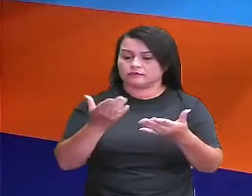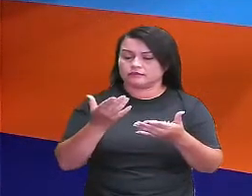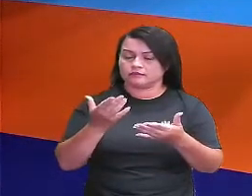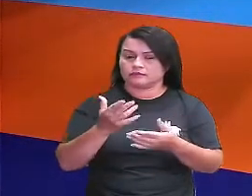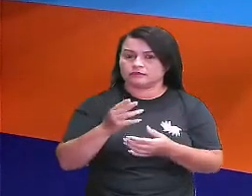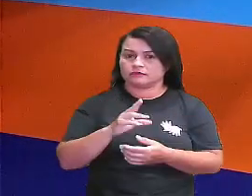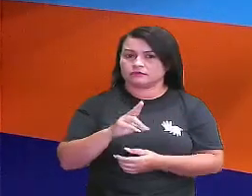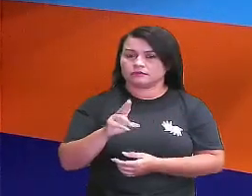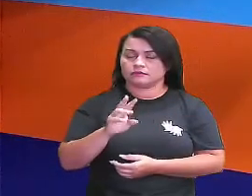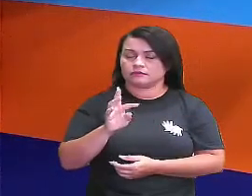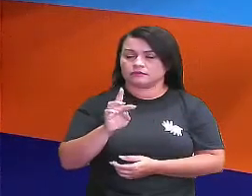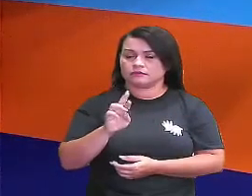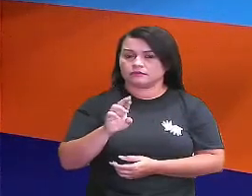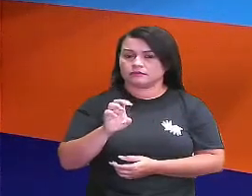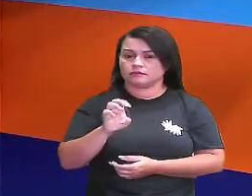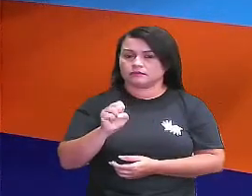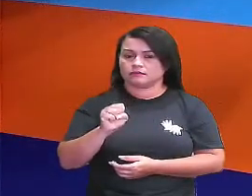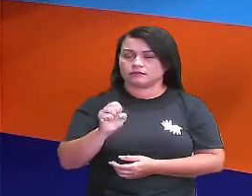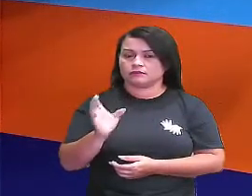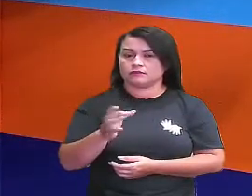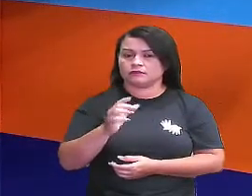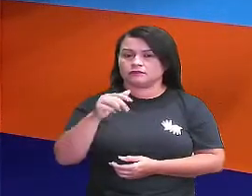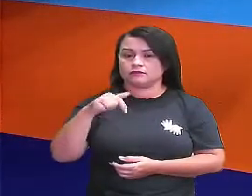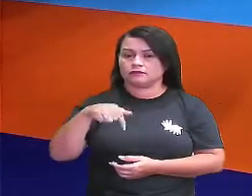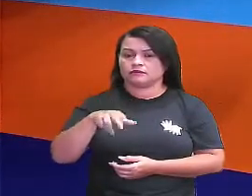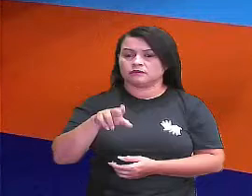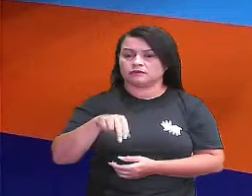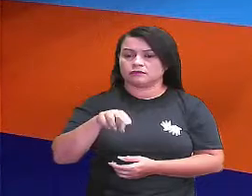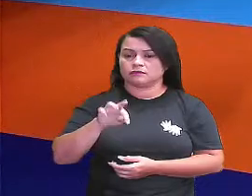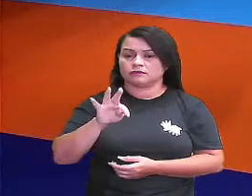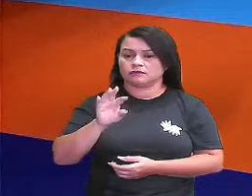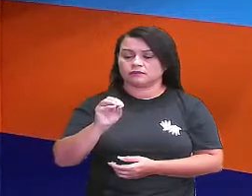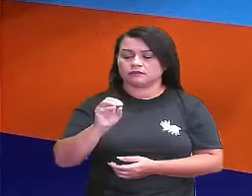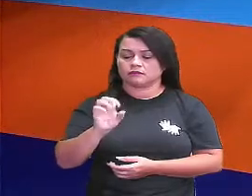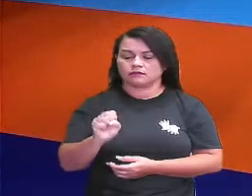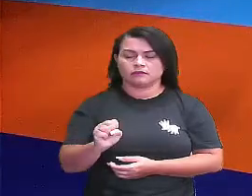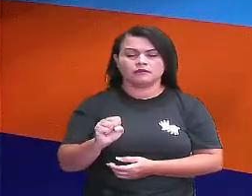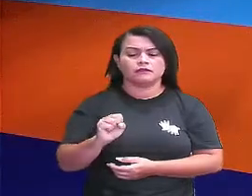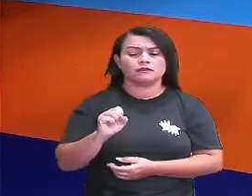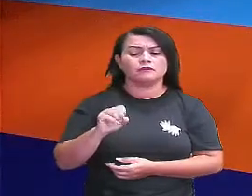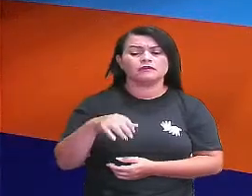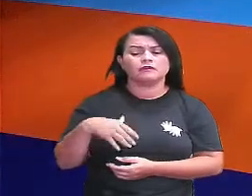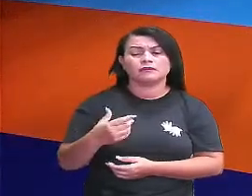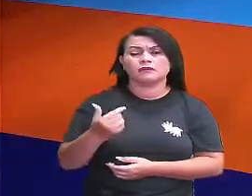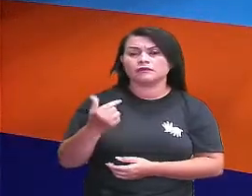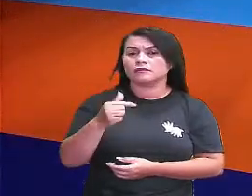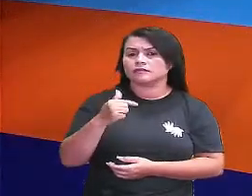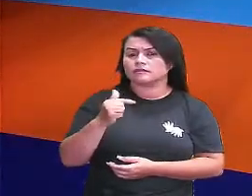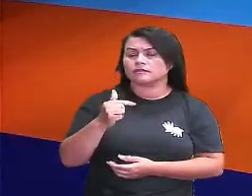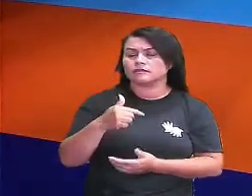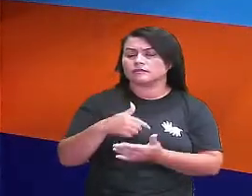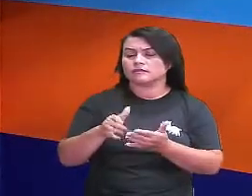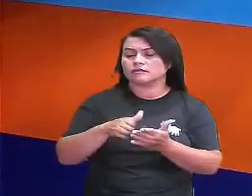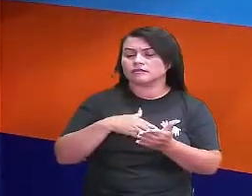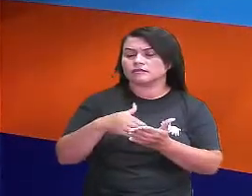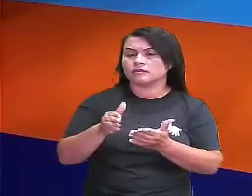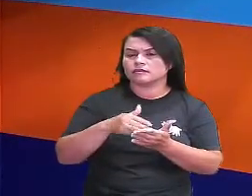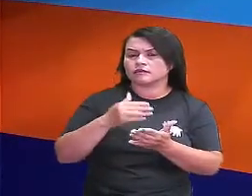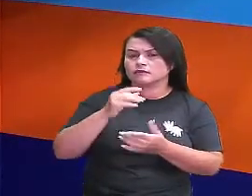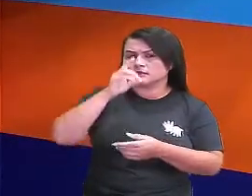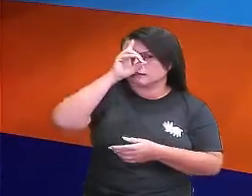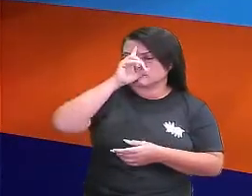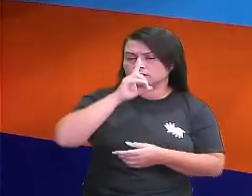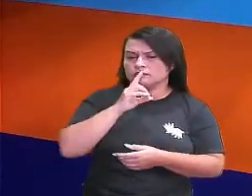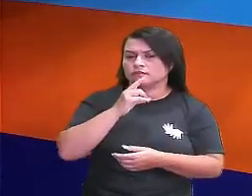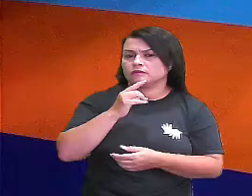de 3/5. A fração que indica o que não foi pintado de amarelo. No caso, eu quero, ó,